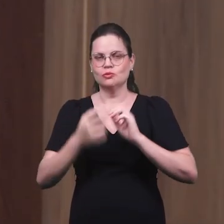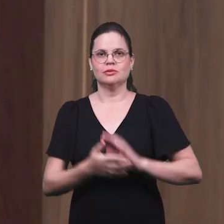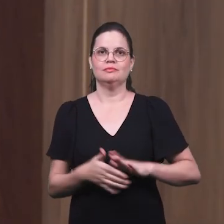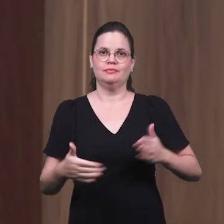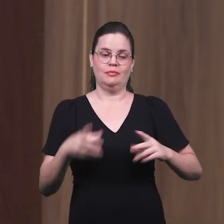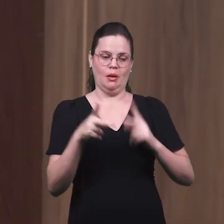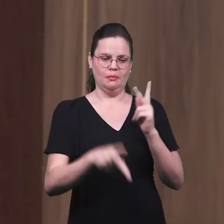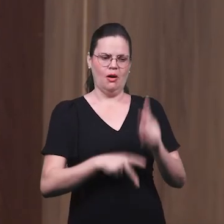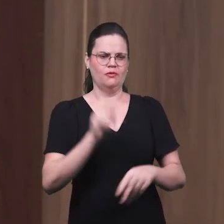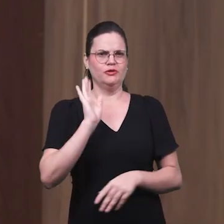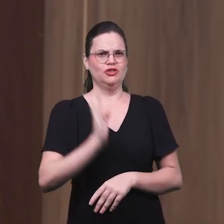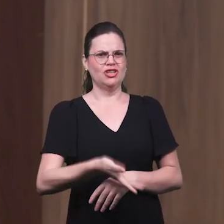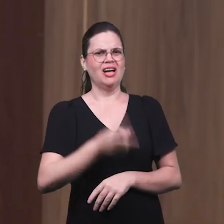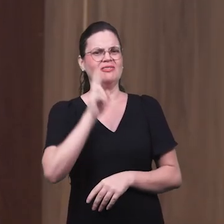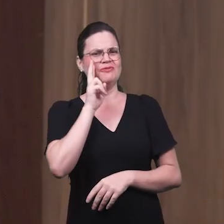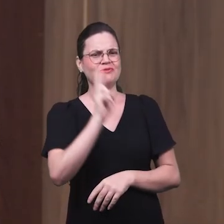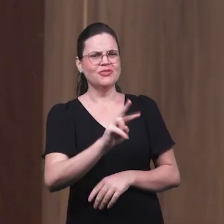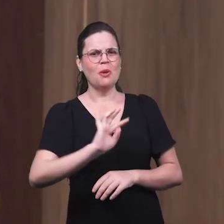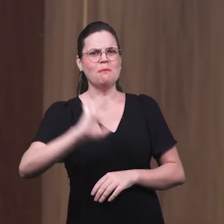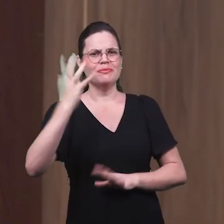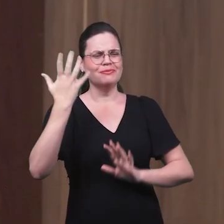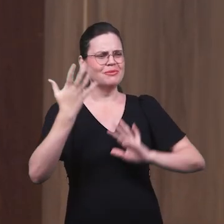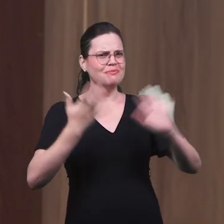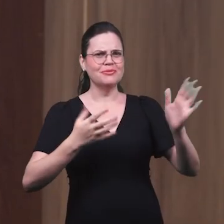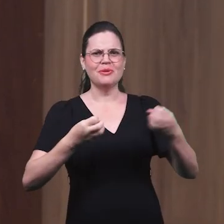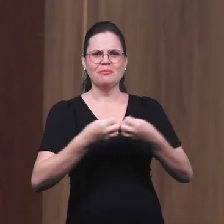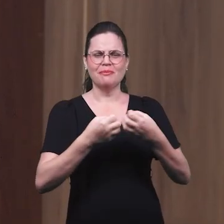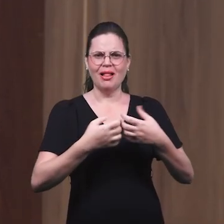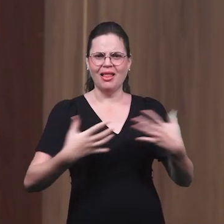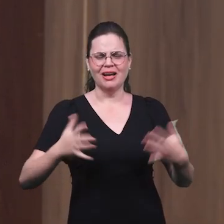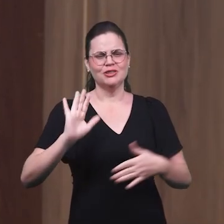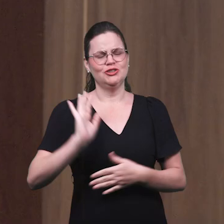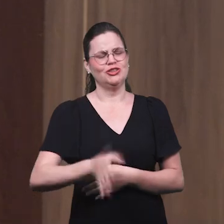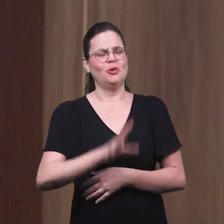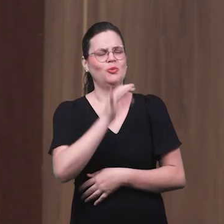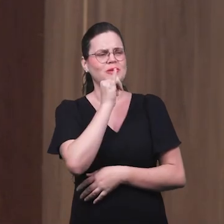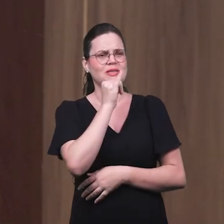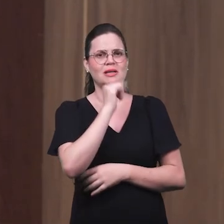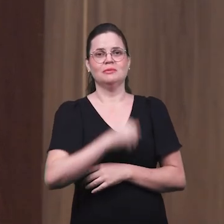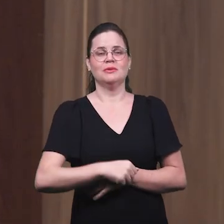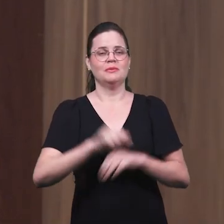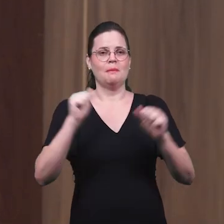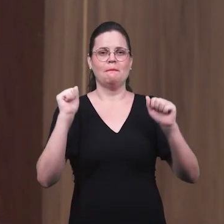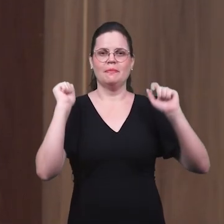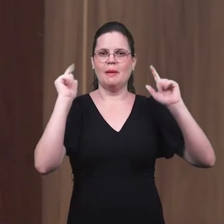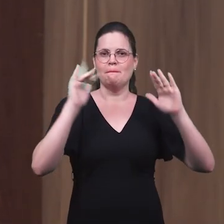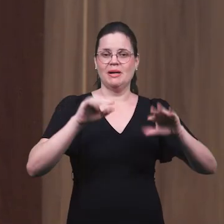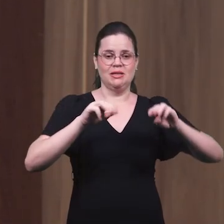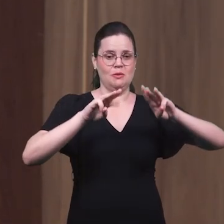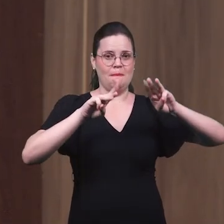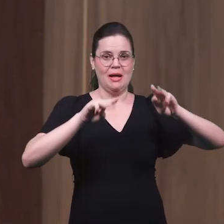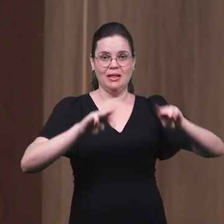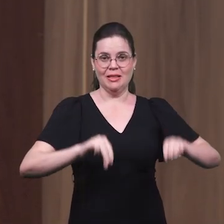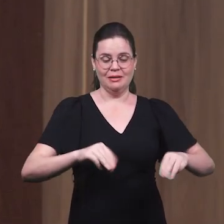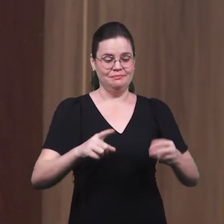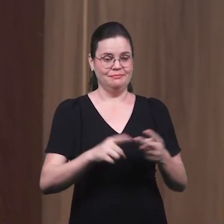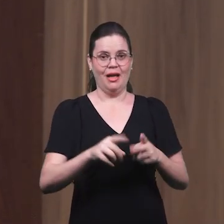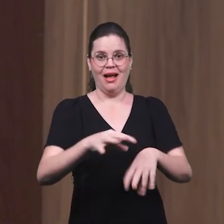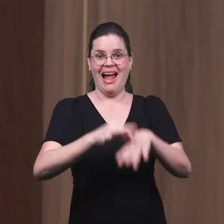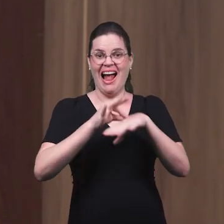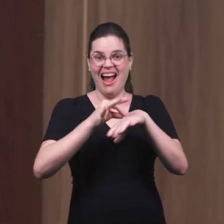tinha visto, na verdade, tantos sinais da parte do Senhor. Tinha recebido maná,